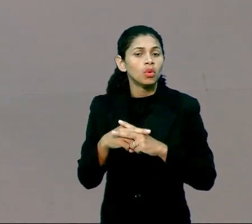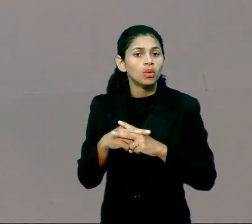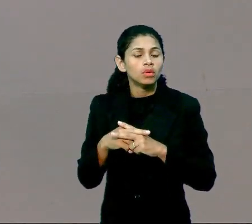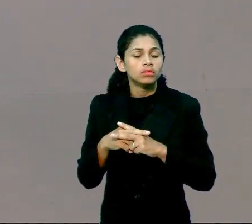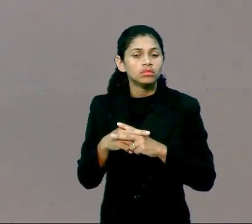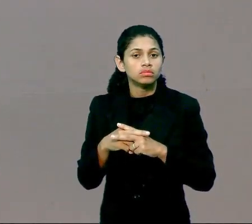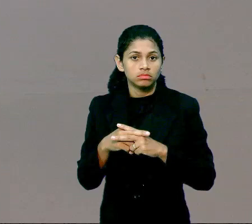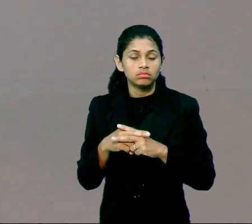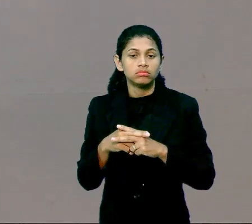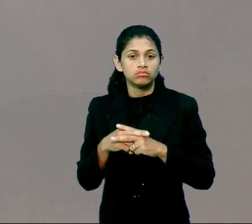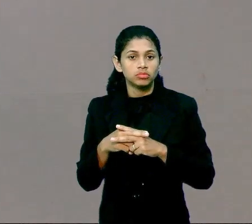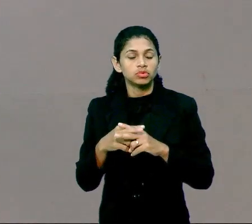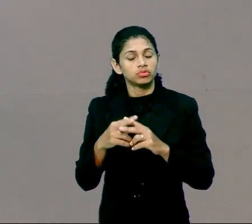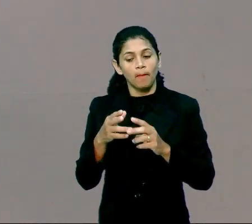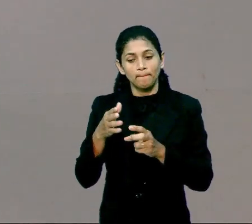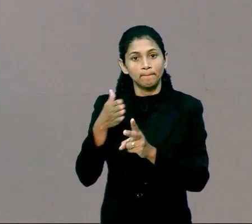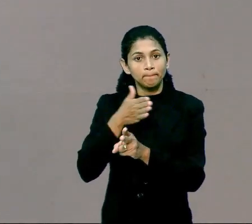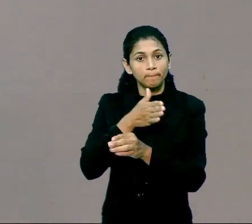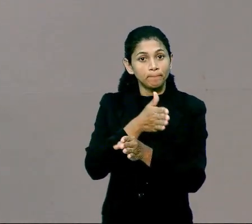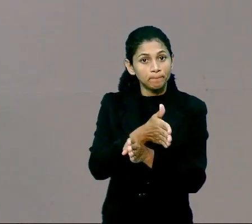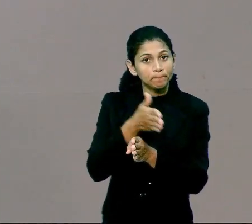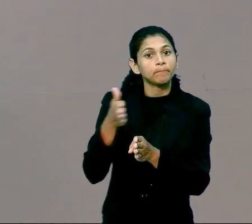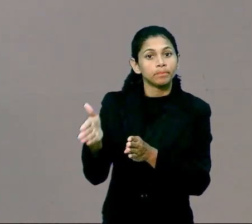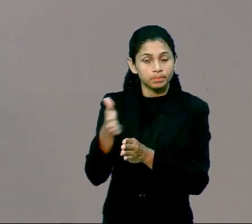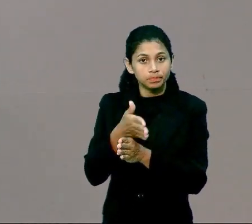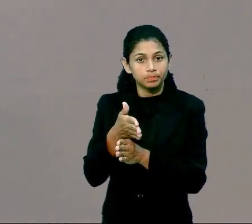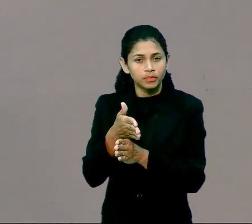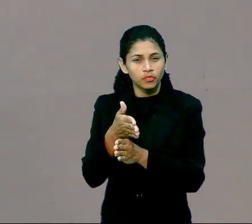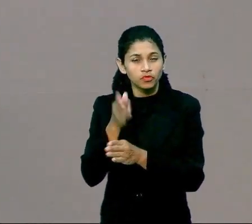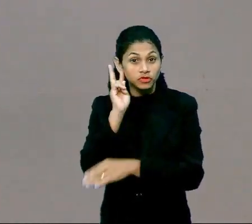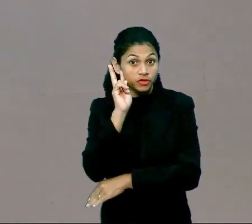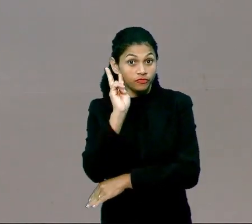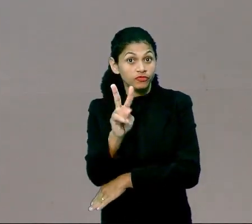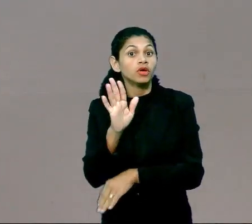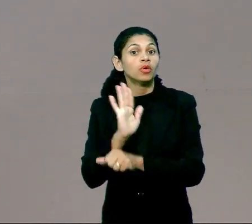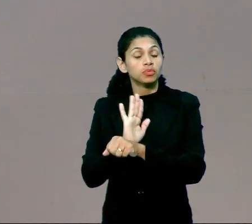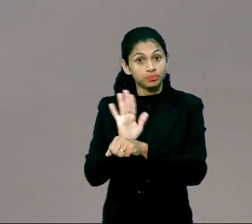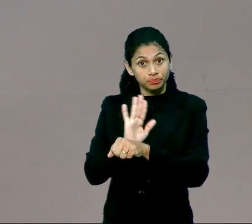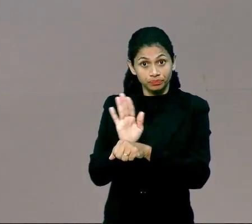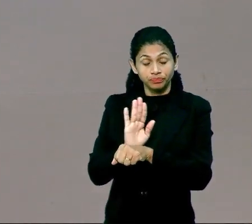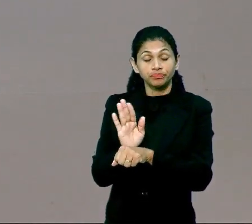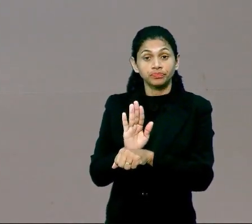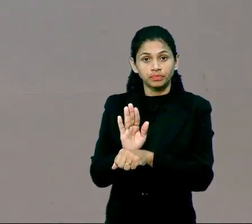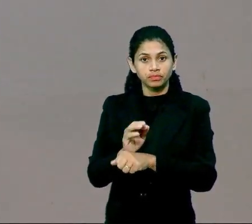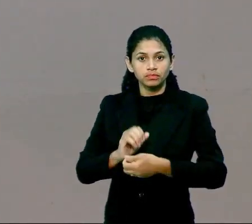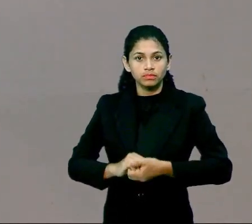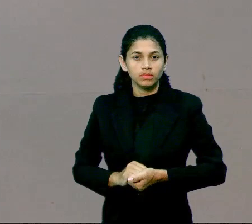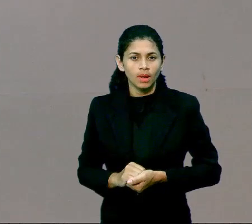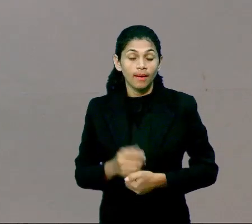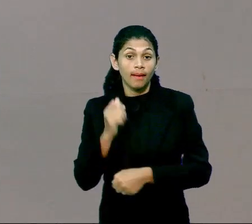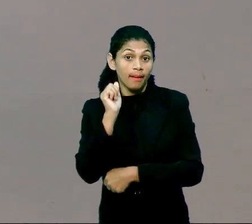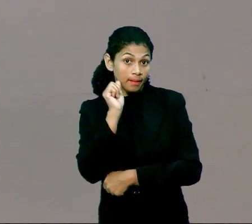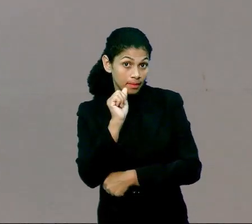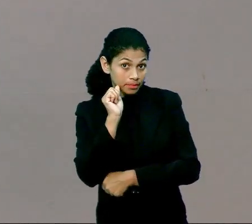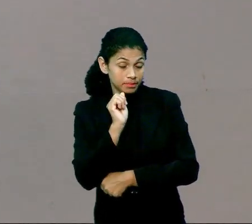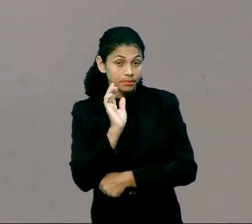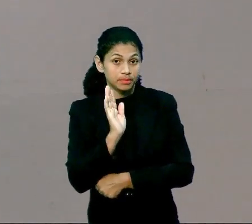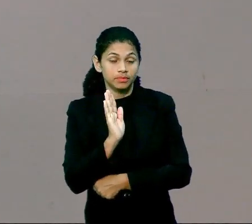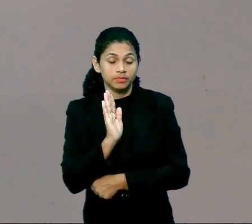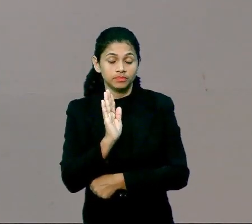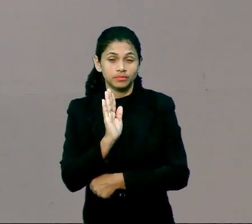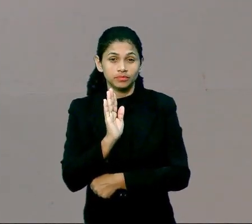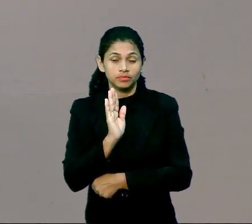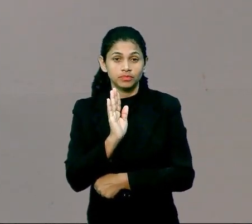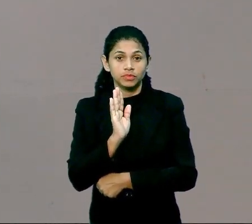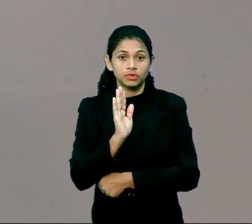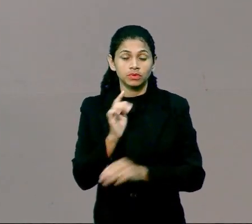determinado segmento que você visualizou em determinado filme. Já a Menina de Ouro, que aborda um pouco mais aspectos